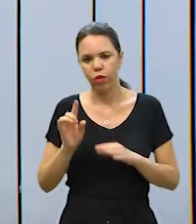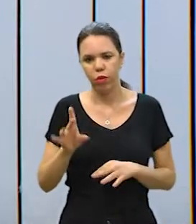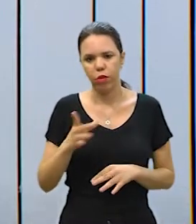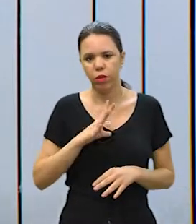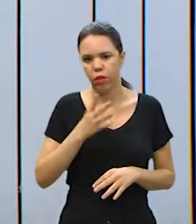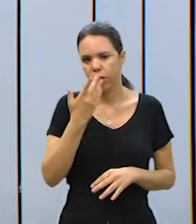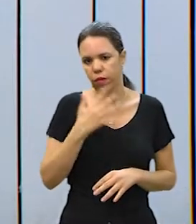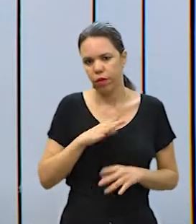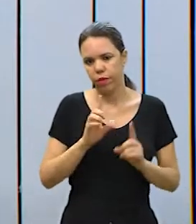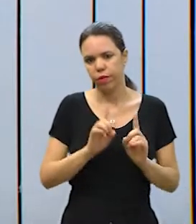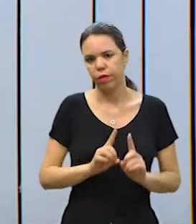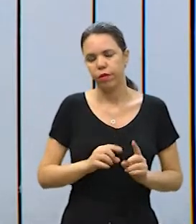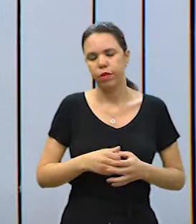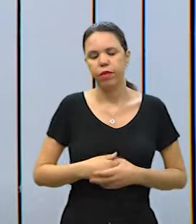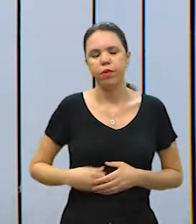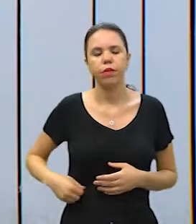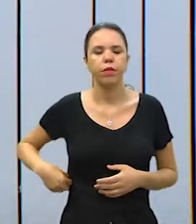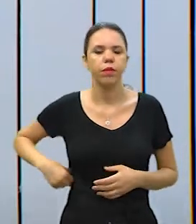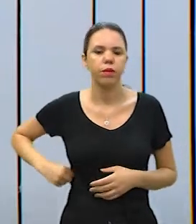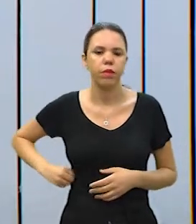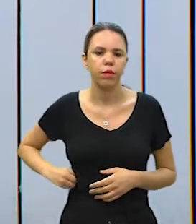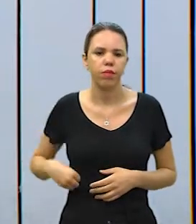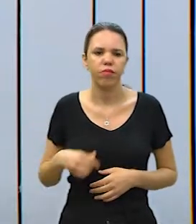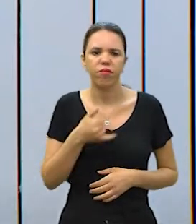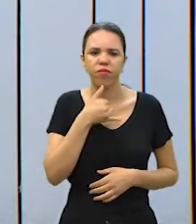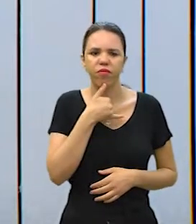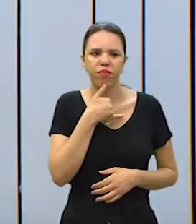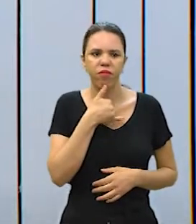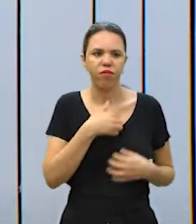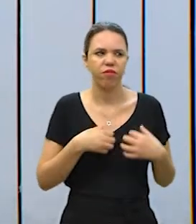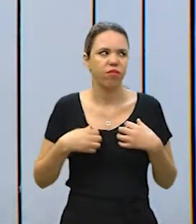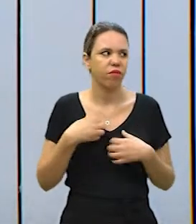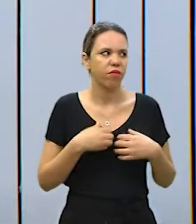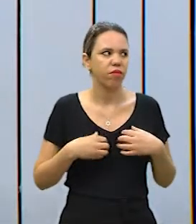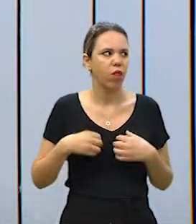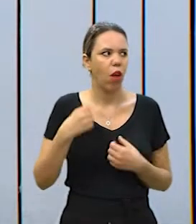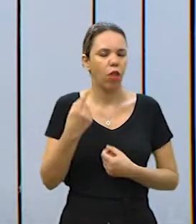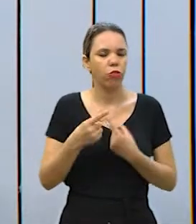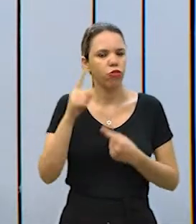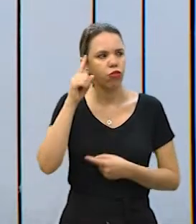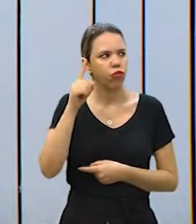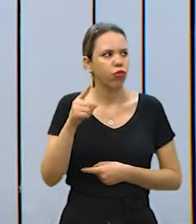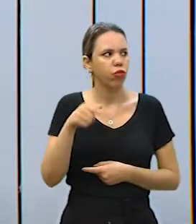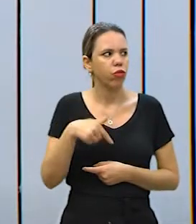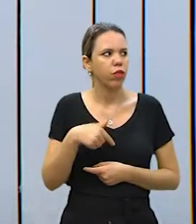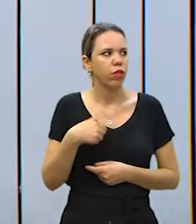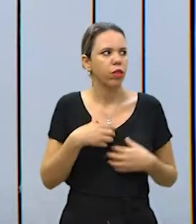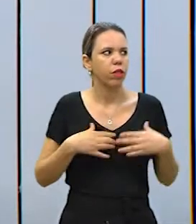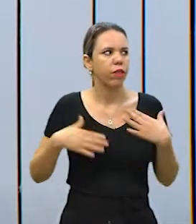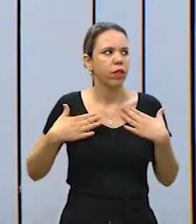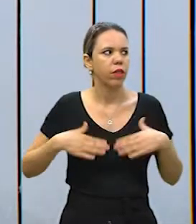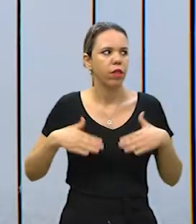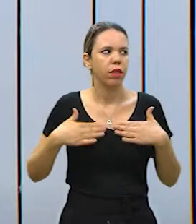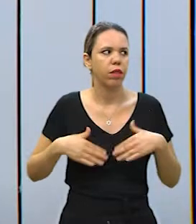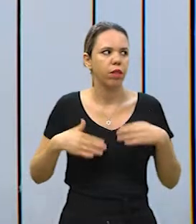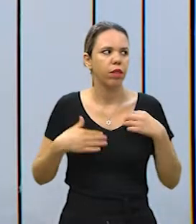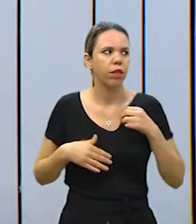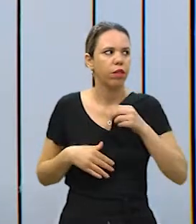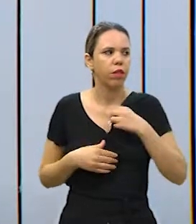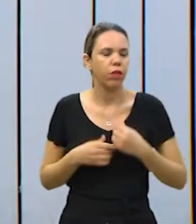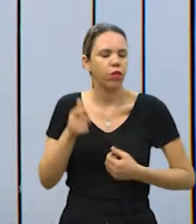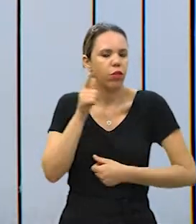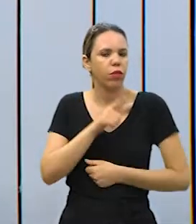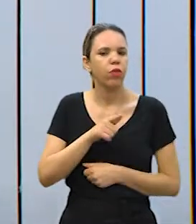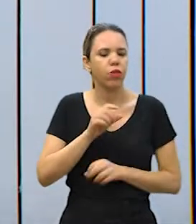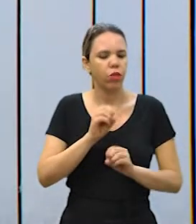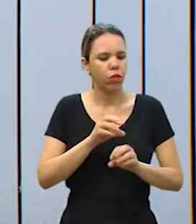só tem crianças com deficiência. E isso me chateia, porque tinha dias que ela estava tranquila, que